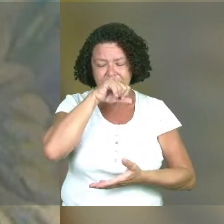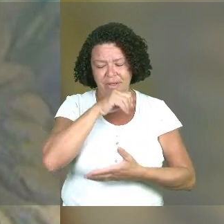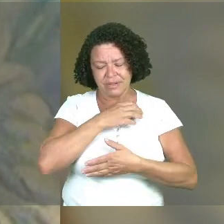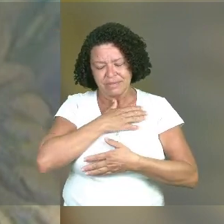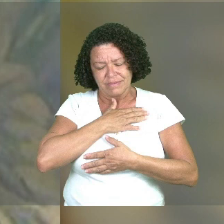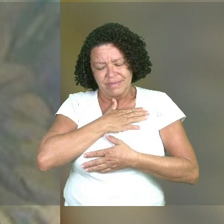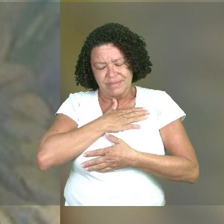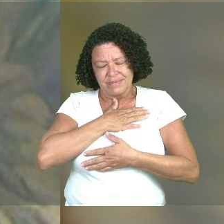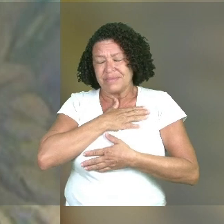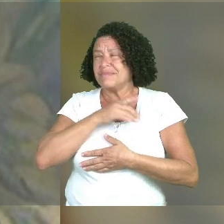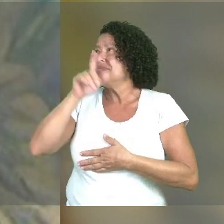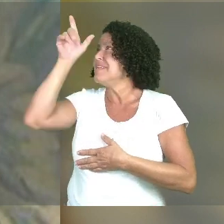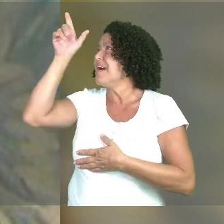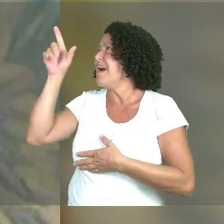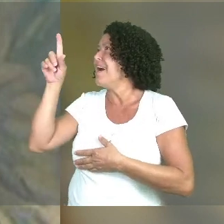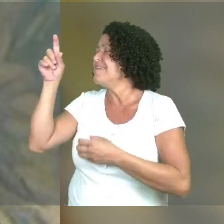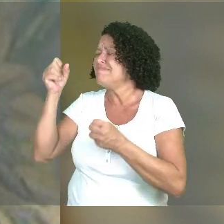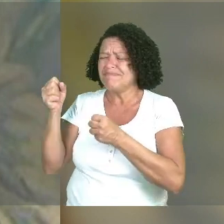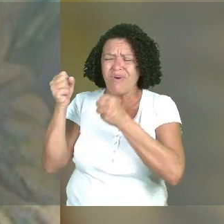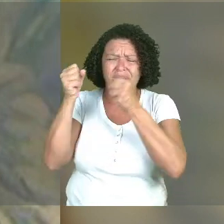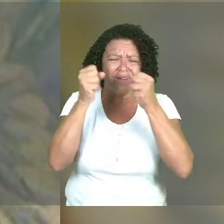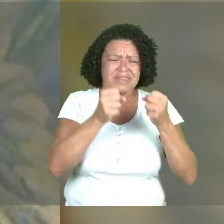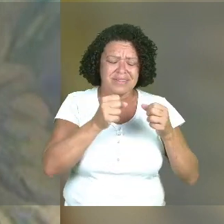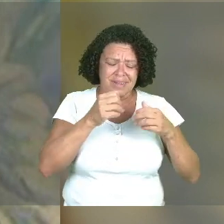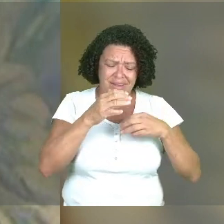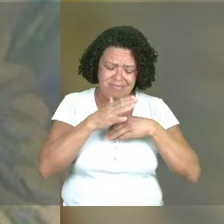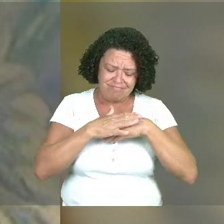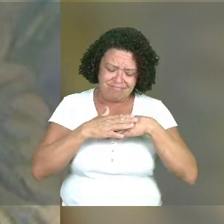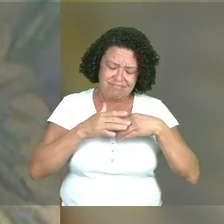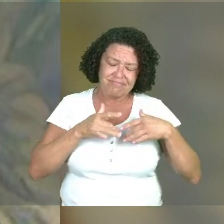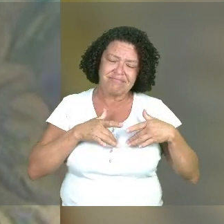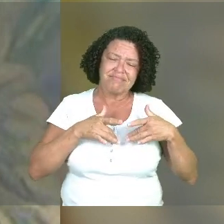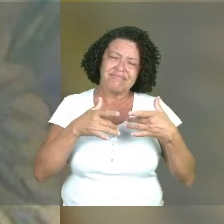que sois todo poder e bondade,